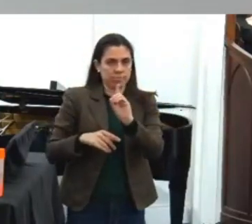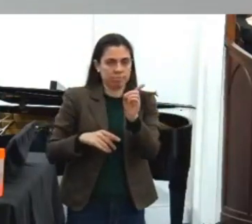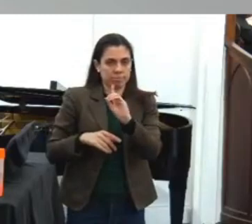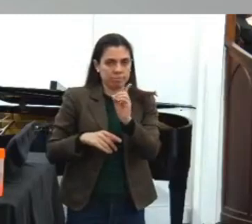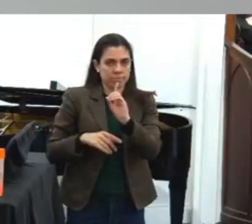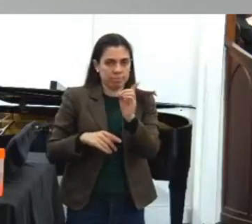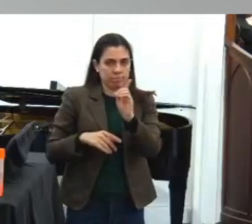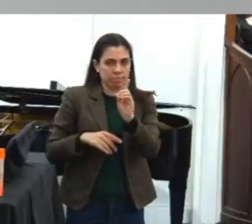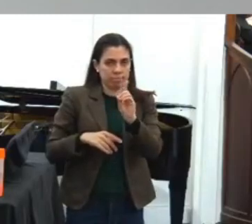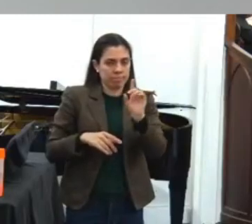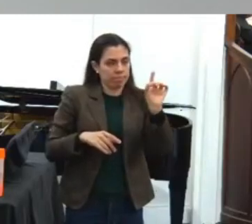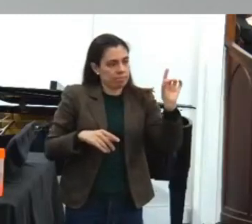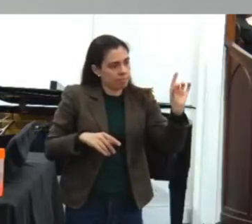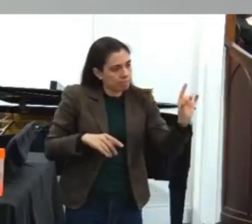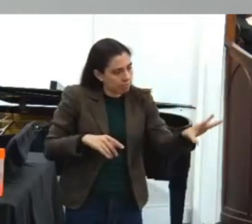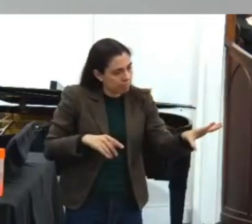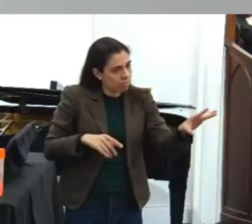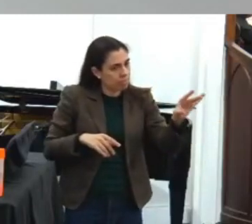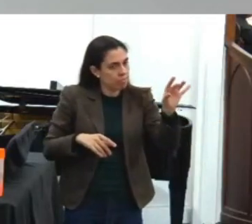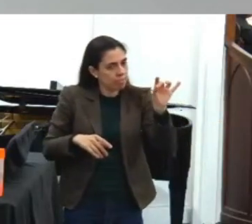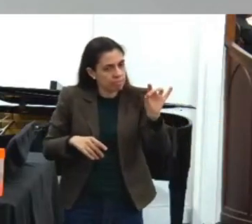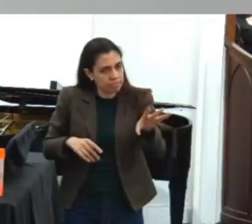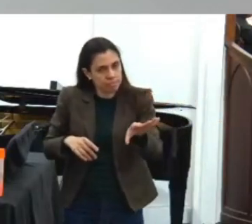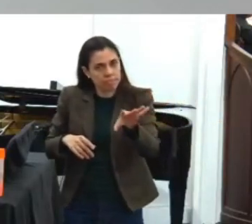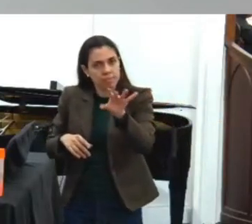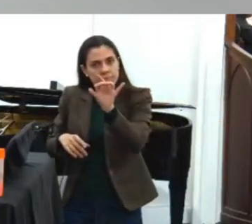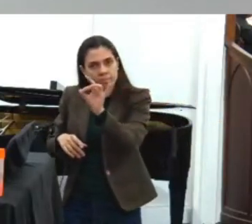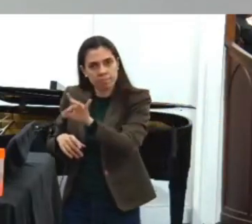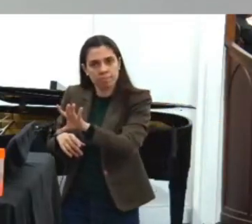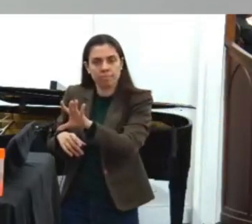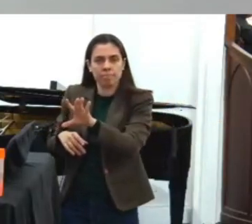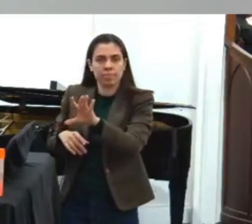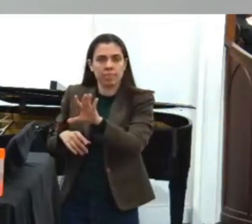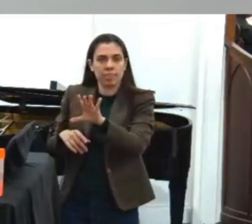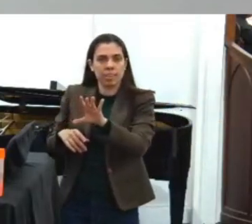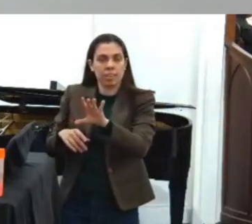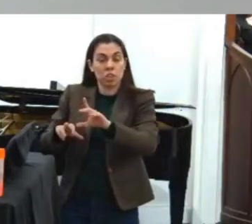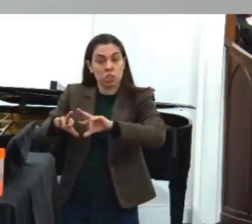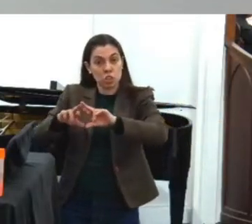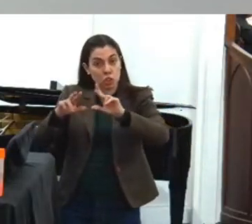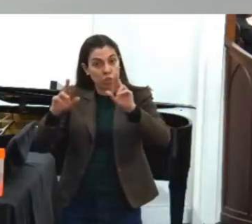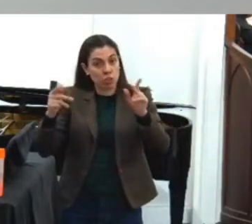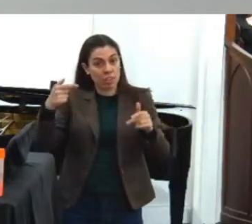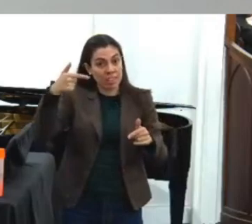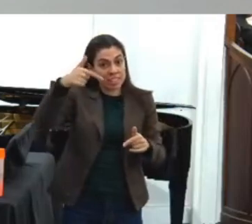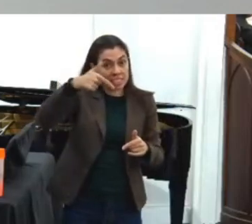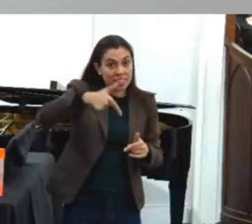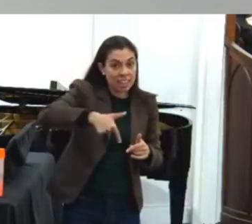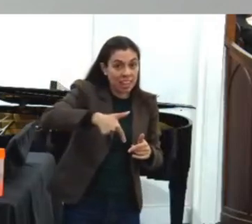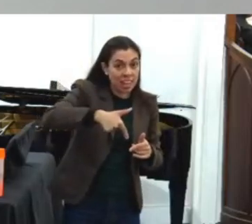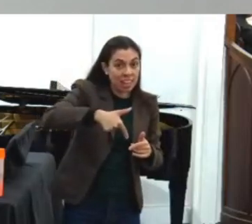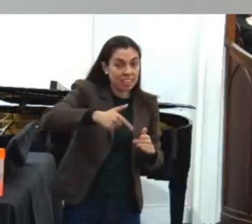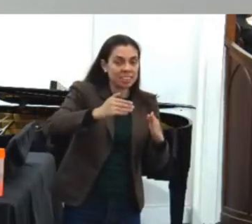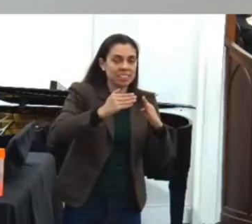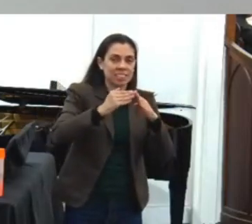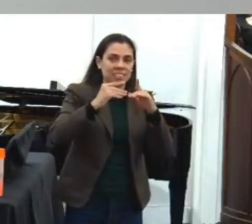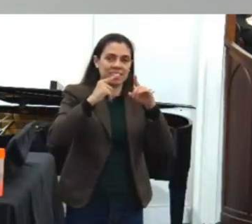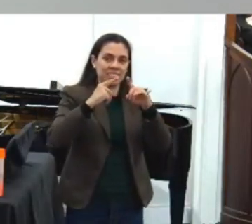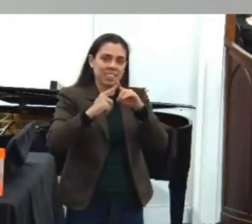Não. Ele está escrevendo uma carta particularmente para cada uma das